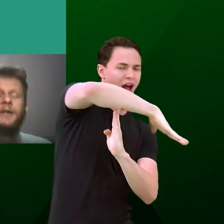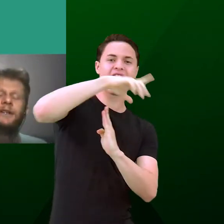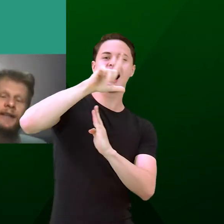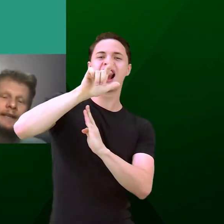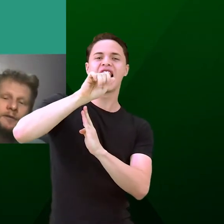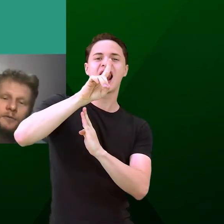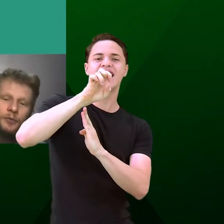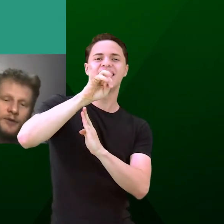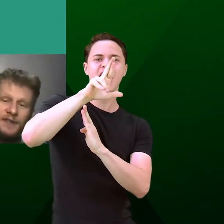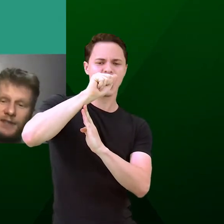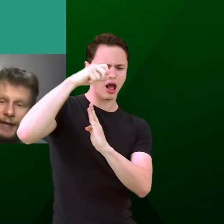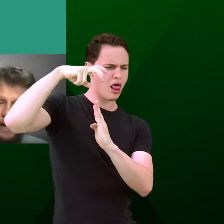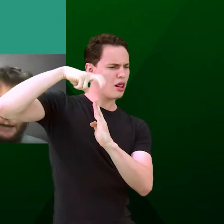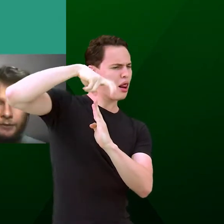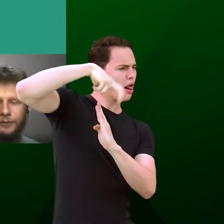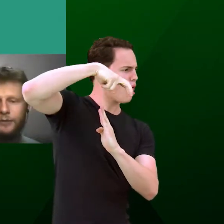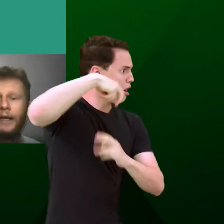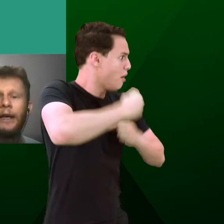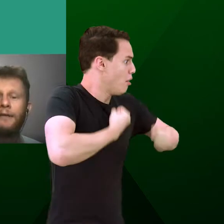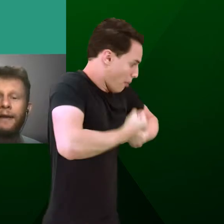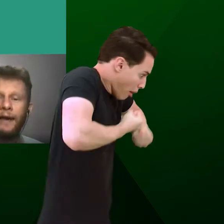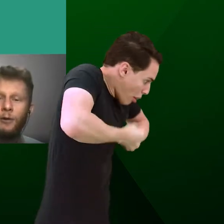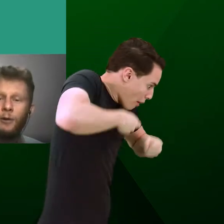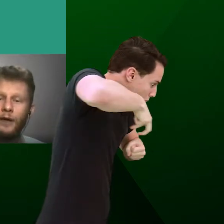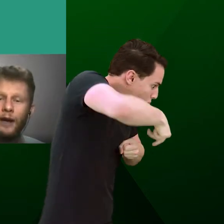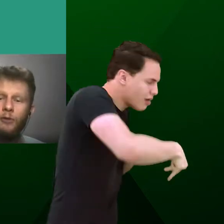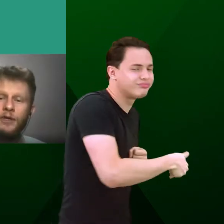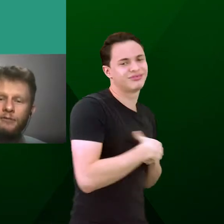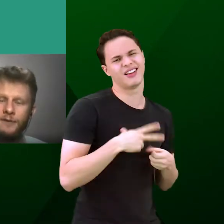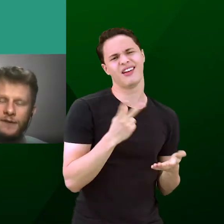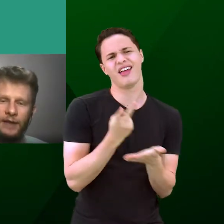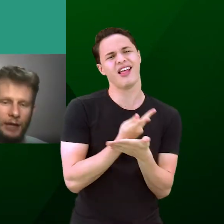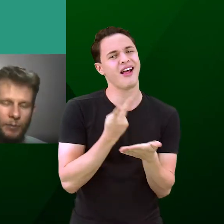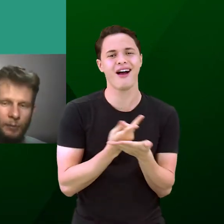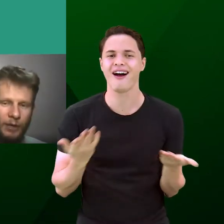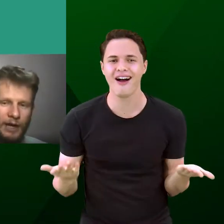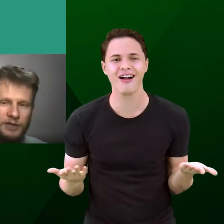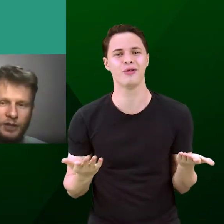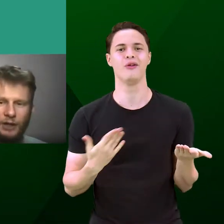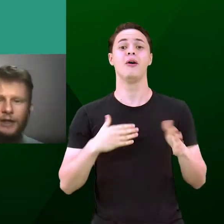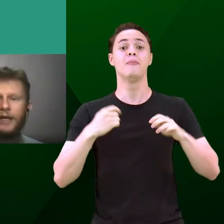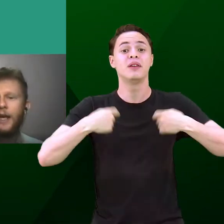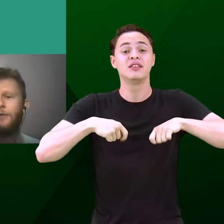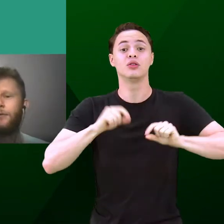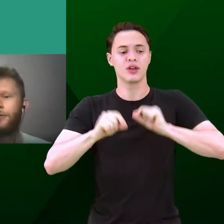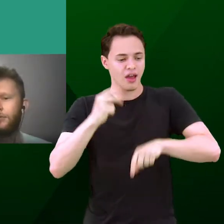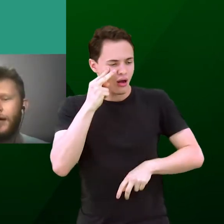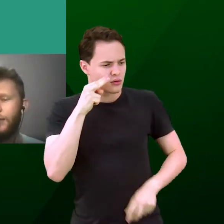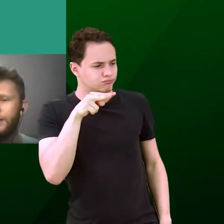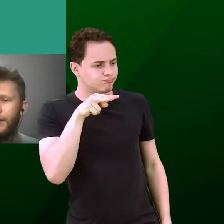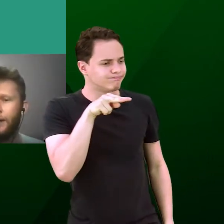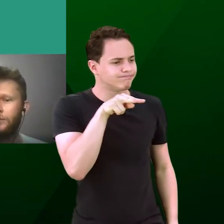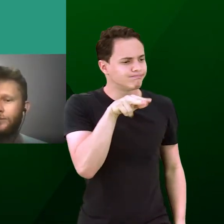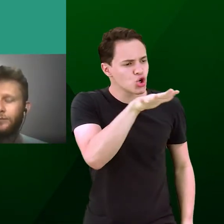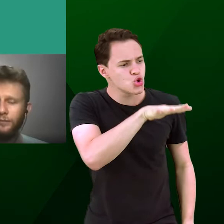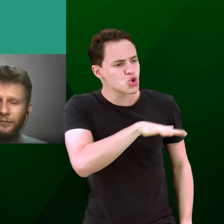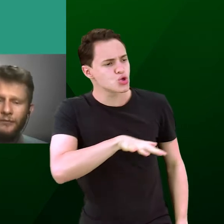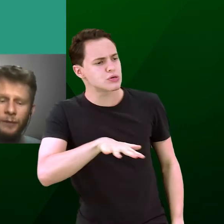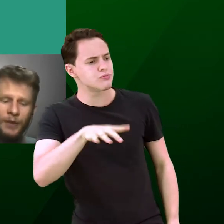geral, mas as pesquisas estão mostrando que sim, você ter uma capacidade melhor cardiorrespiratória acaba melhorando